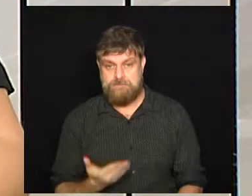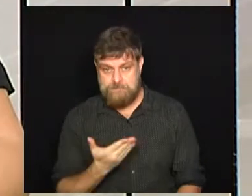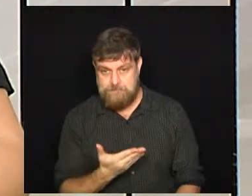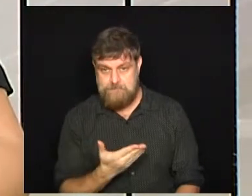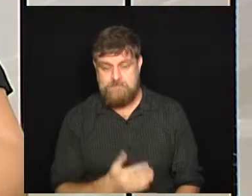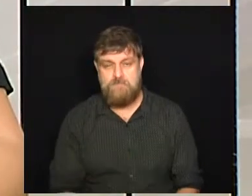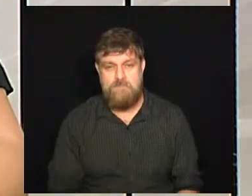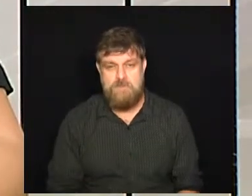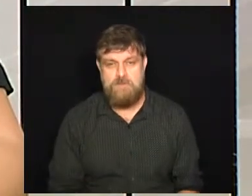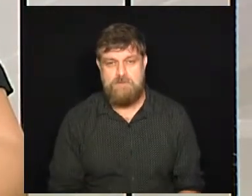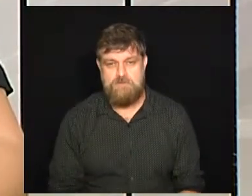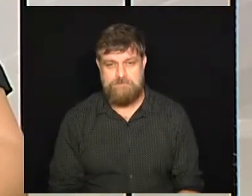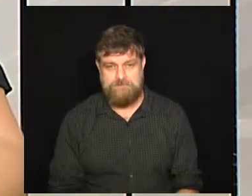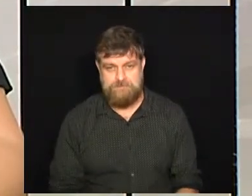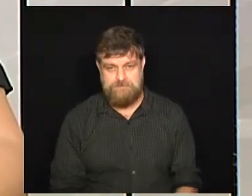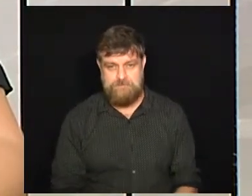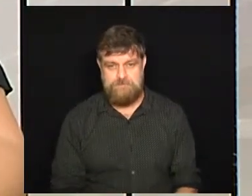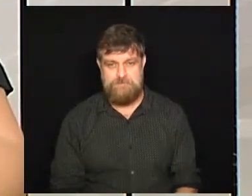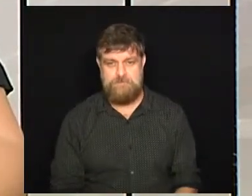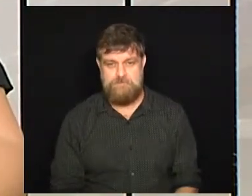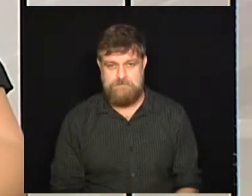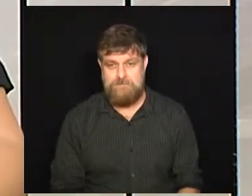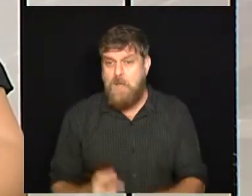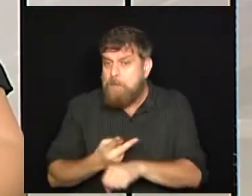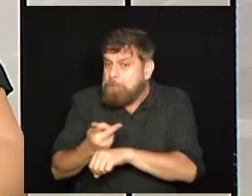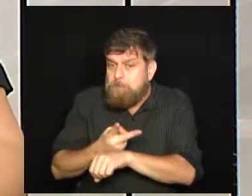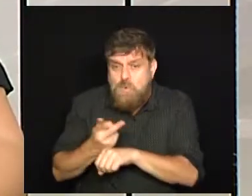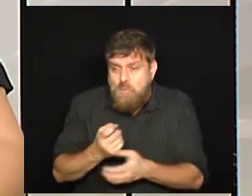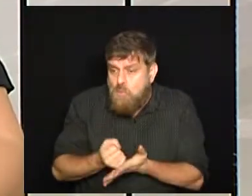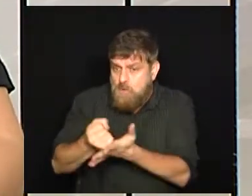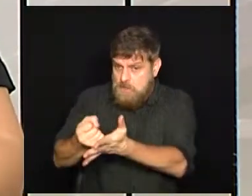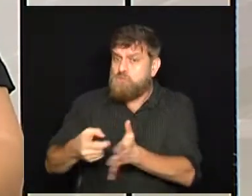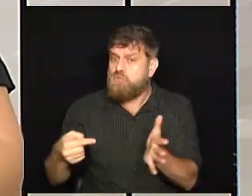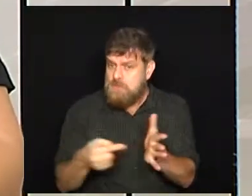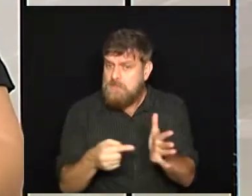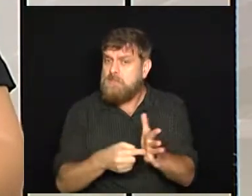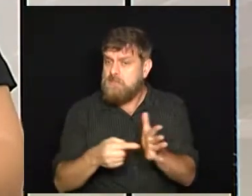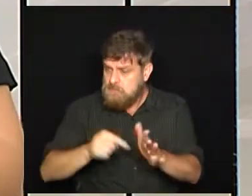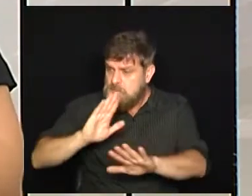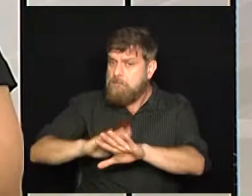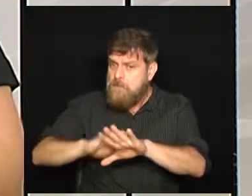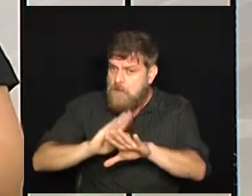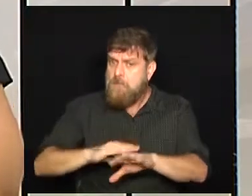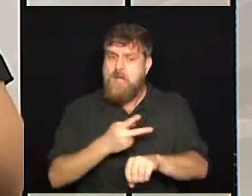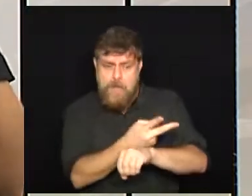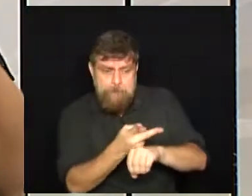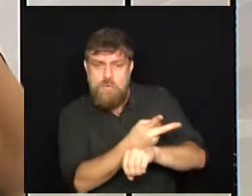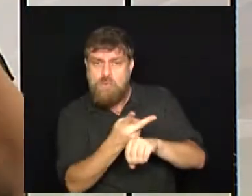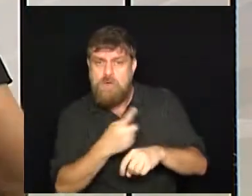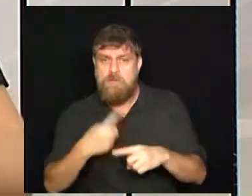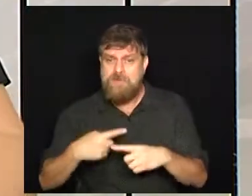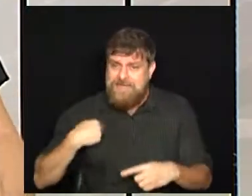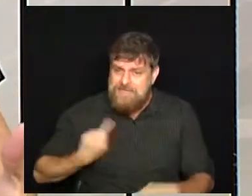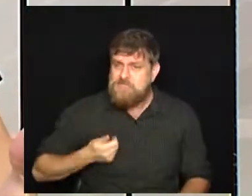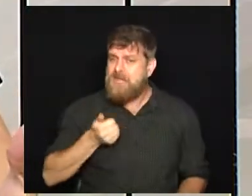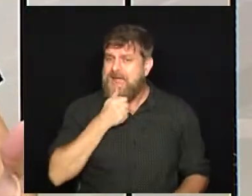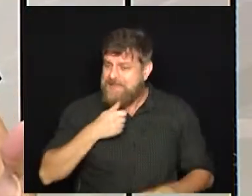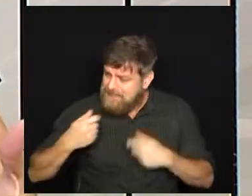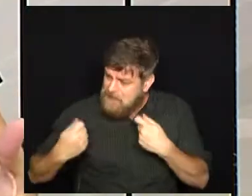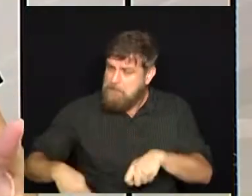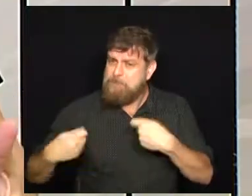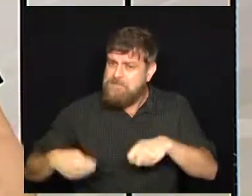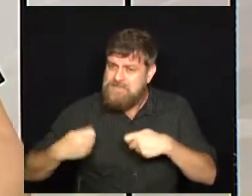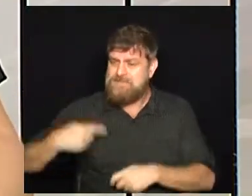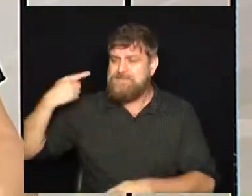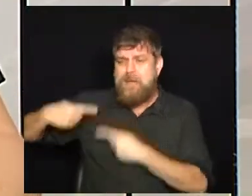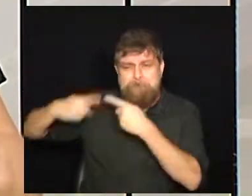3236 3619, procure ajuda, faça a sua denúncia, vai atrás, que apesar da gente ainda precisar de muita